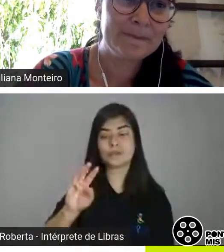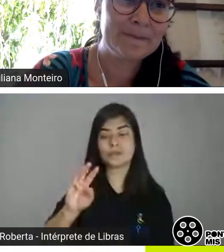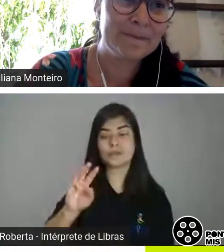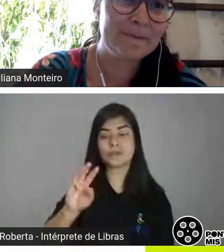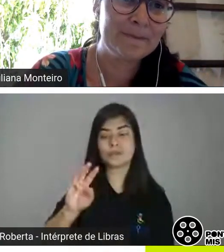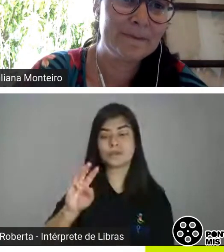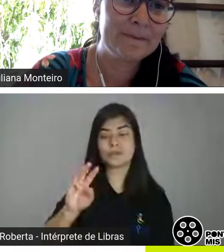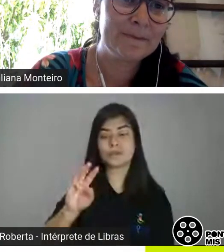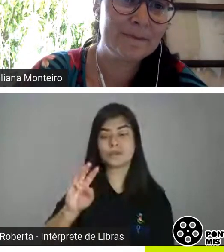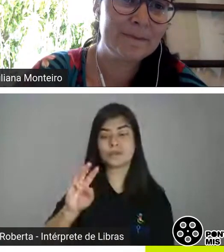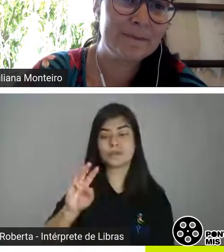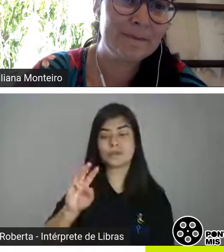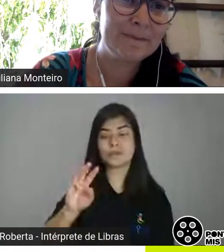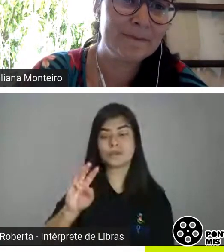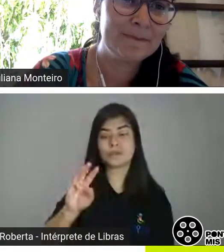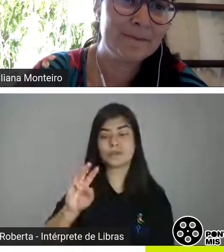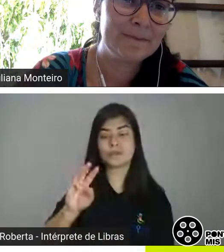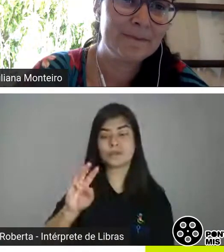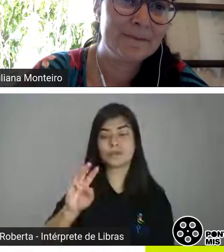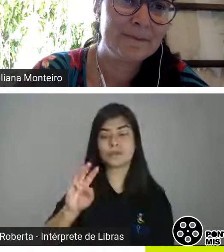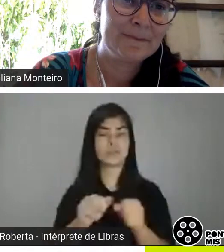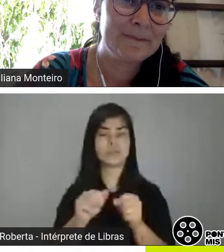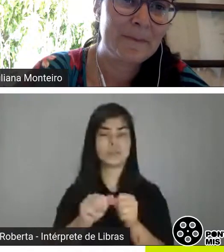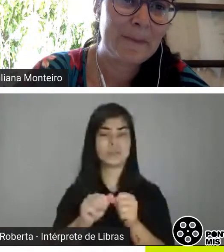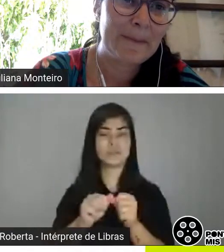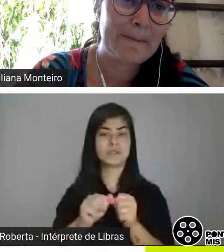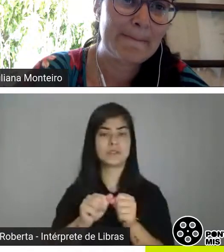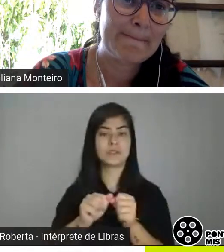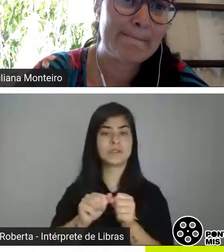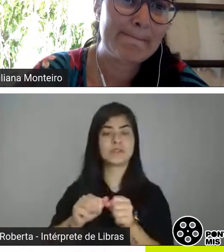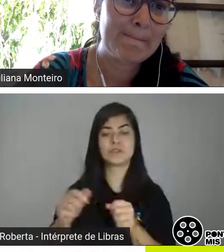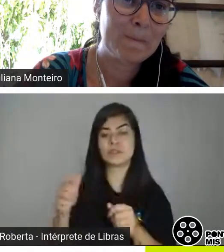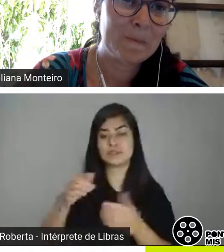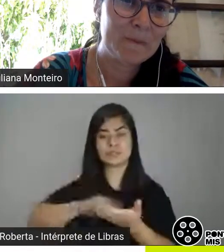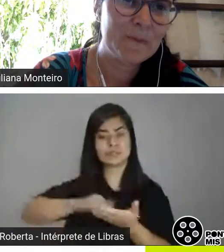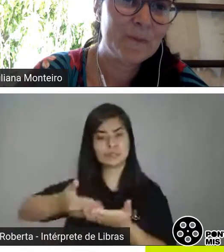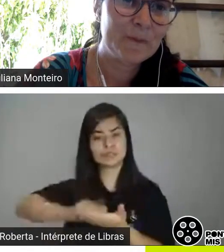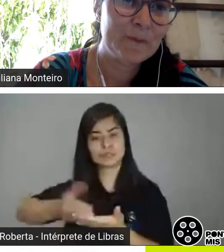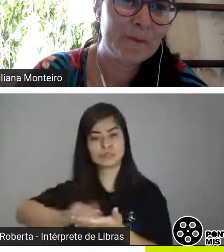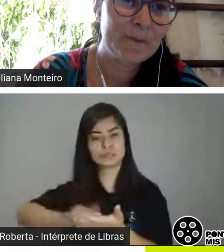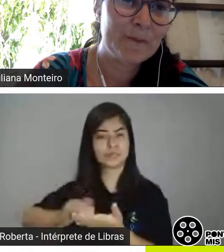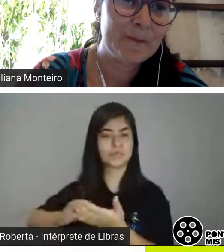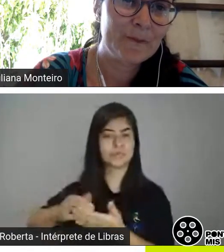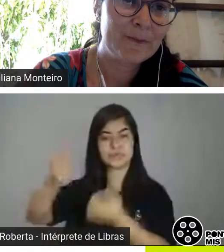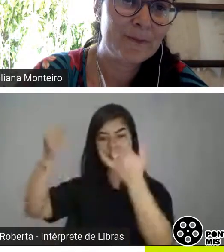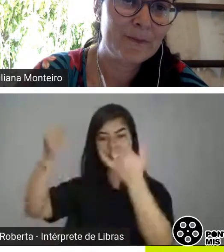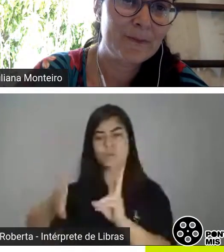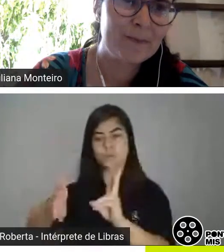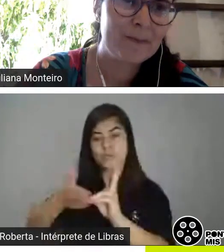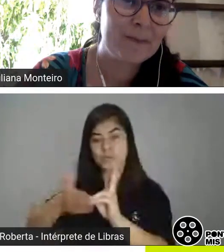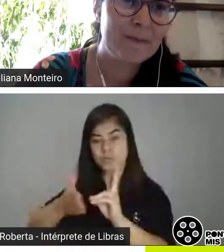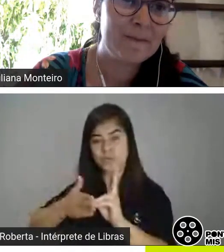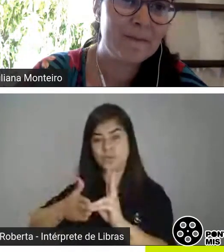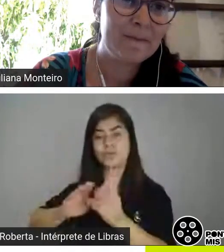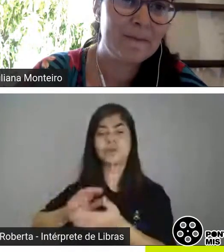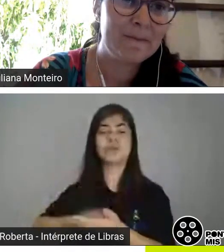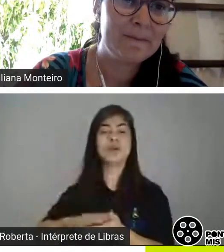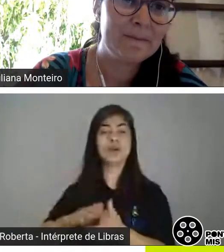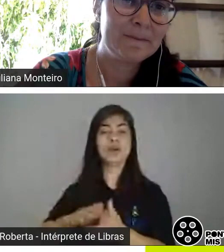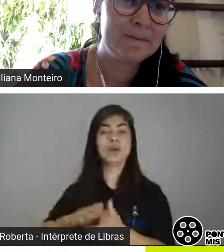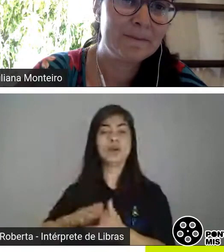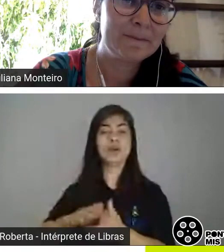um documentário com os índios Navarro, e aí estavam traduzindo para o chefe lá o que ele estava fazendo, e o chefe perguntou para